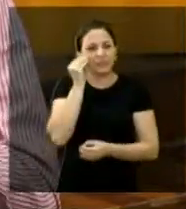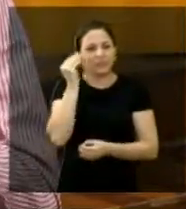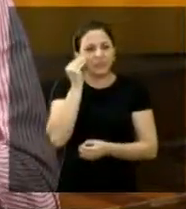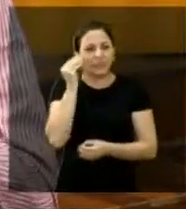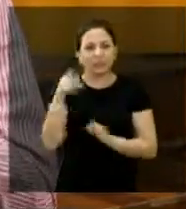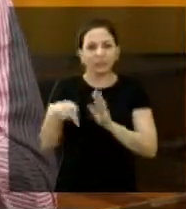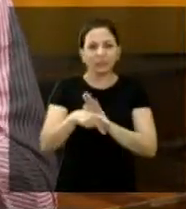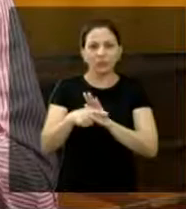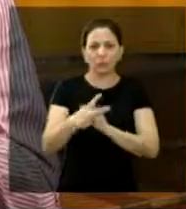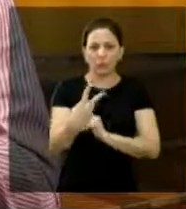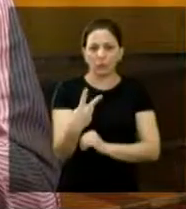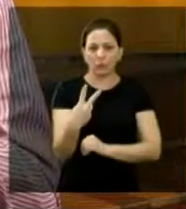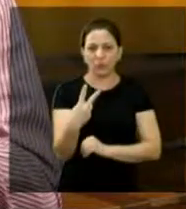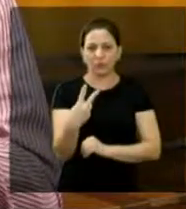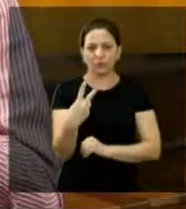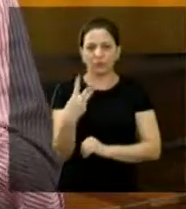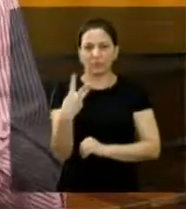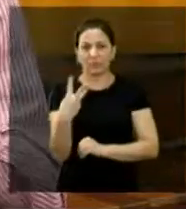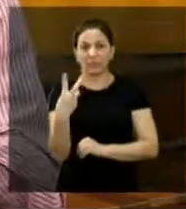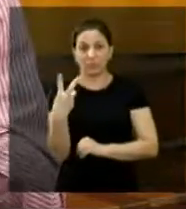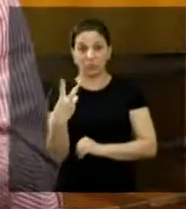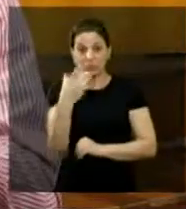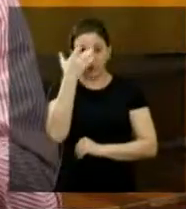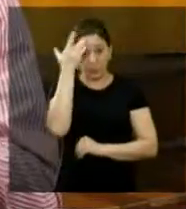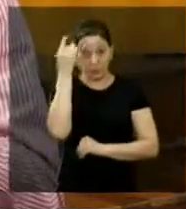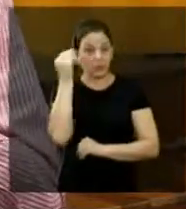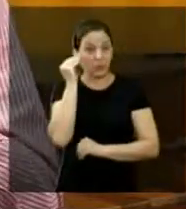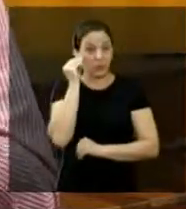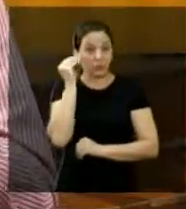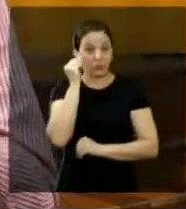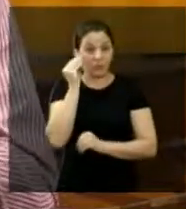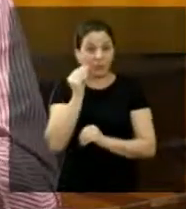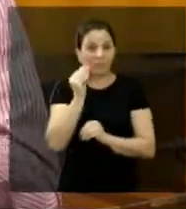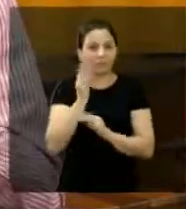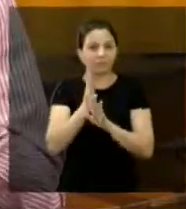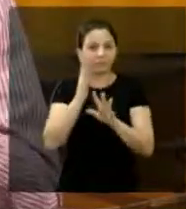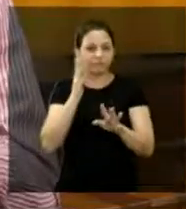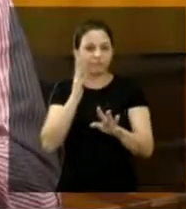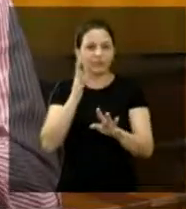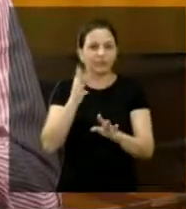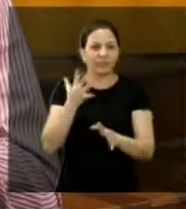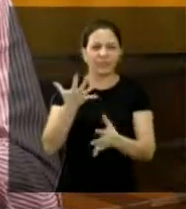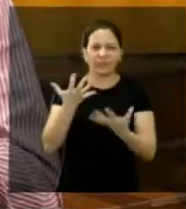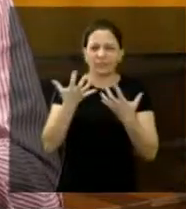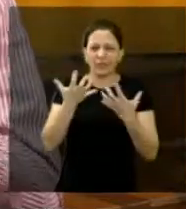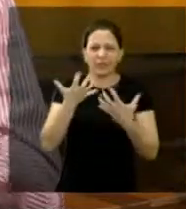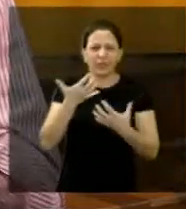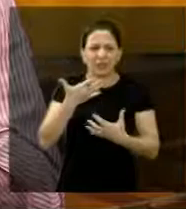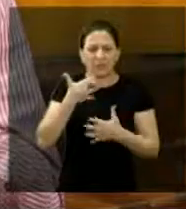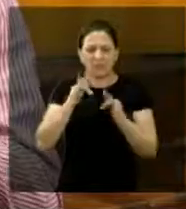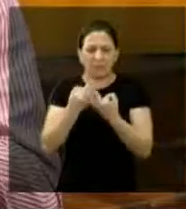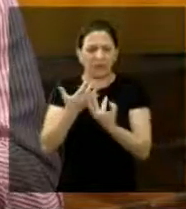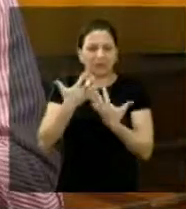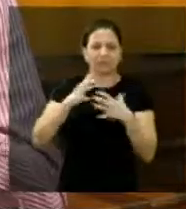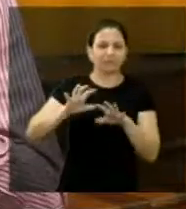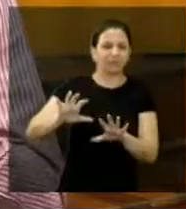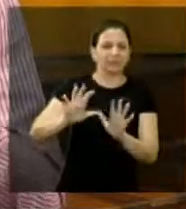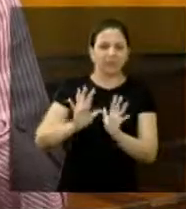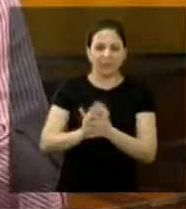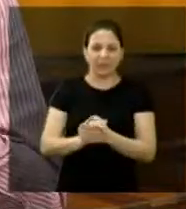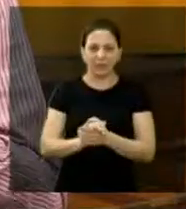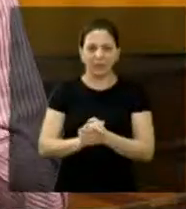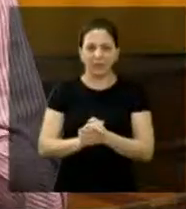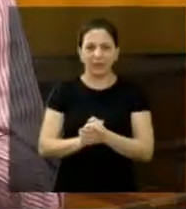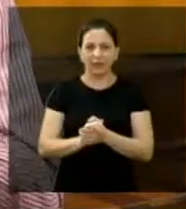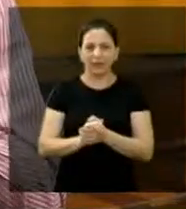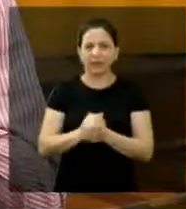teste lá com 232 candidatos, fiz tal. Minha mãe não queria, ela sempre foi contra. Eu voltei,